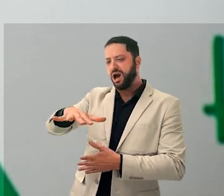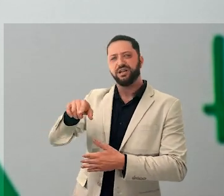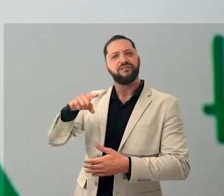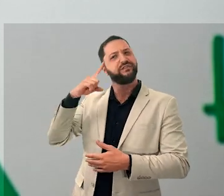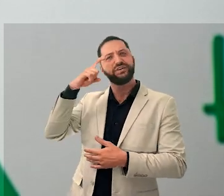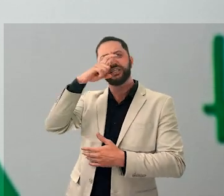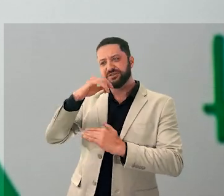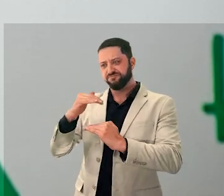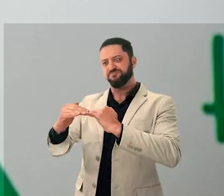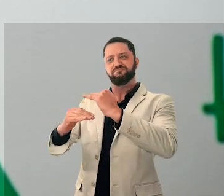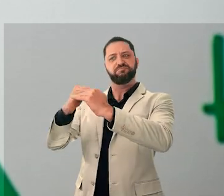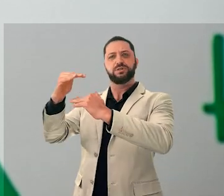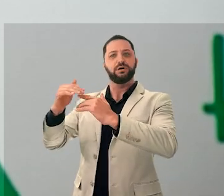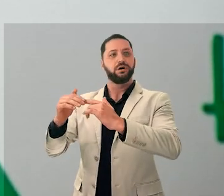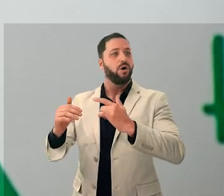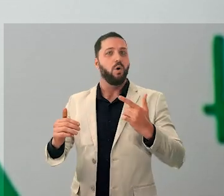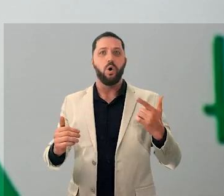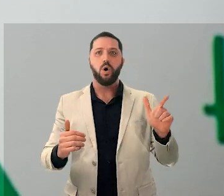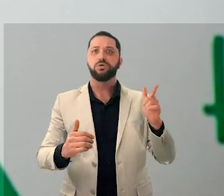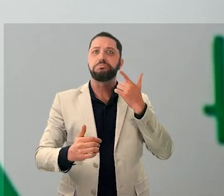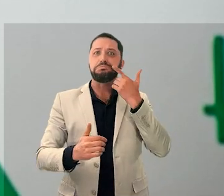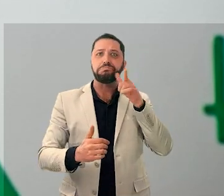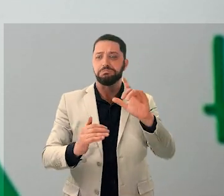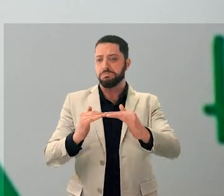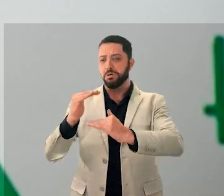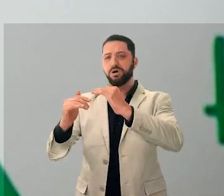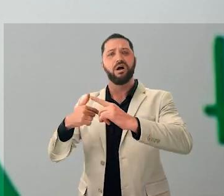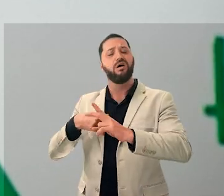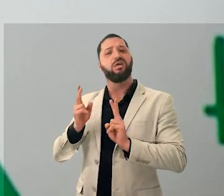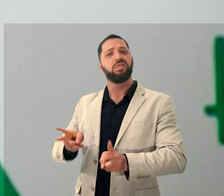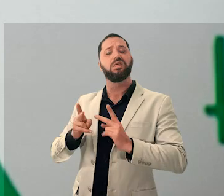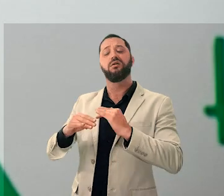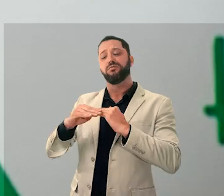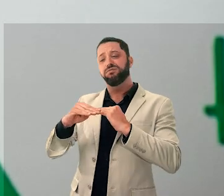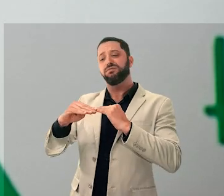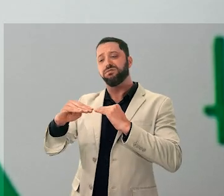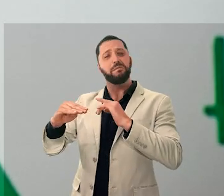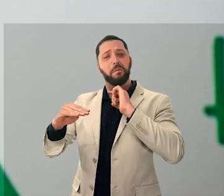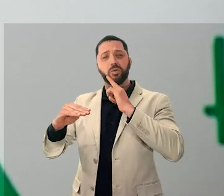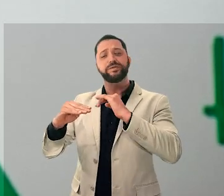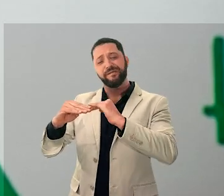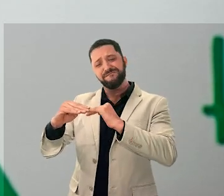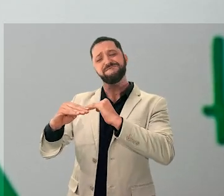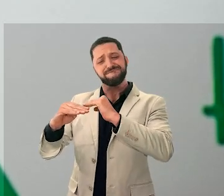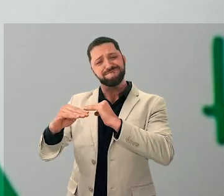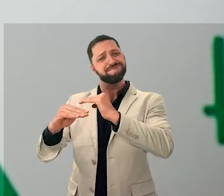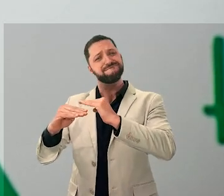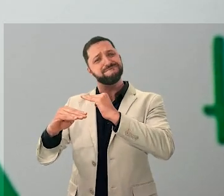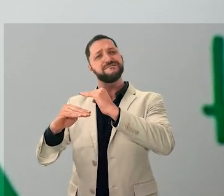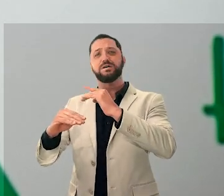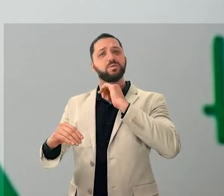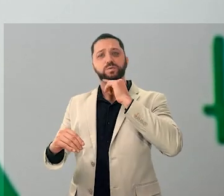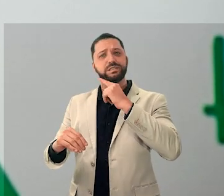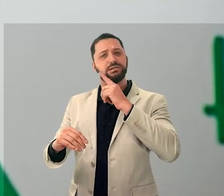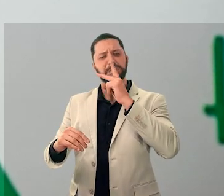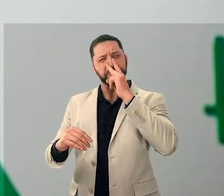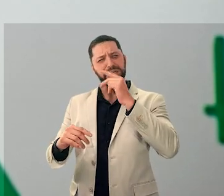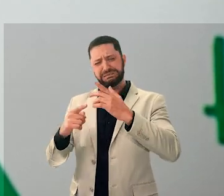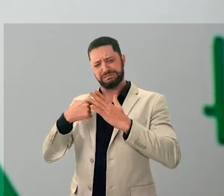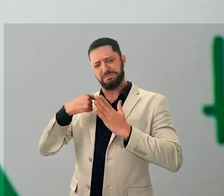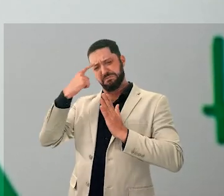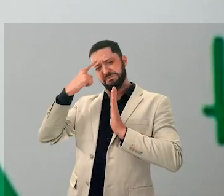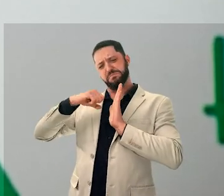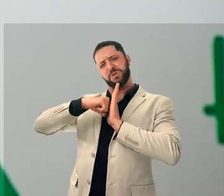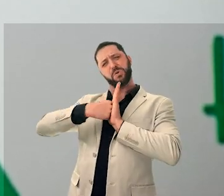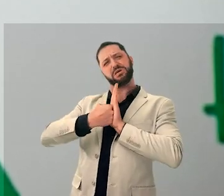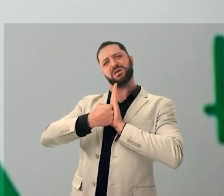vida? Quando parece que para outras pessoas é tão fácil? A sensação que você tem é que sua mente está